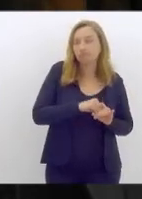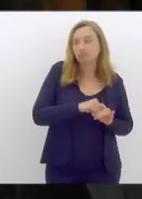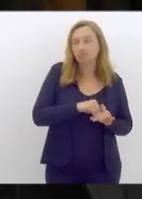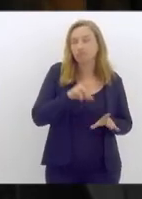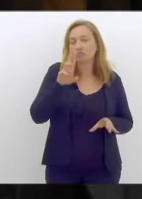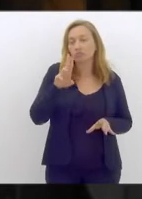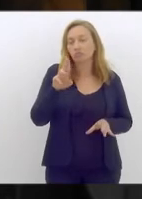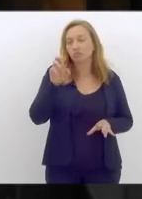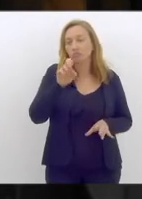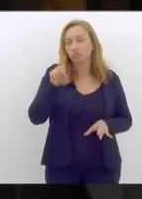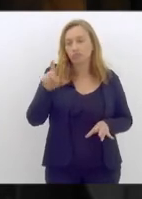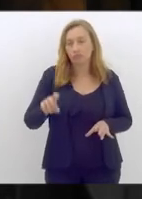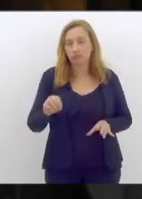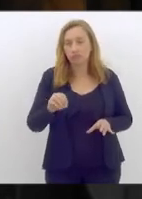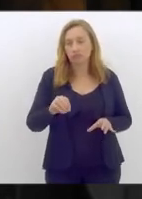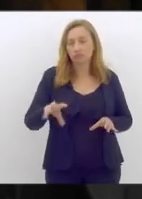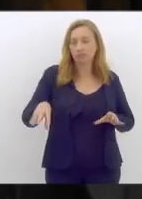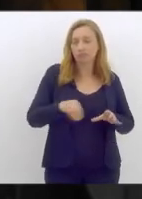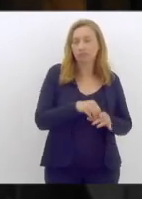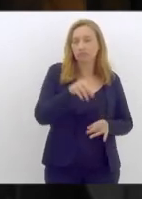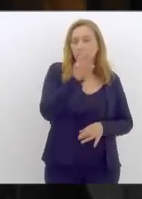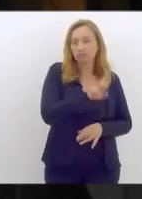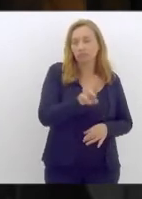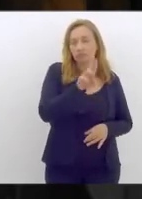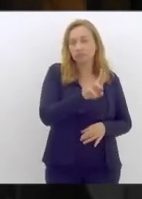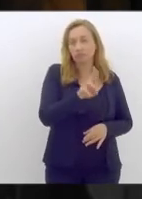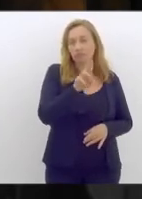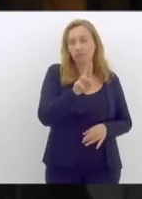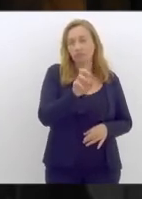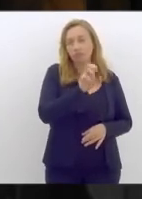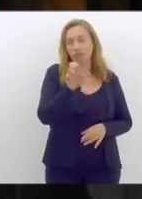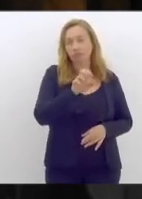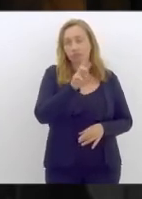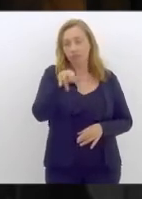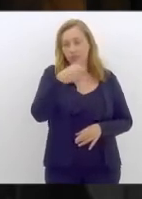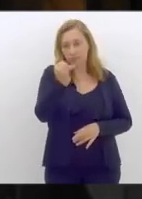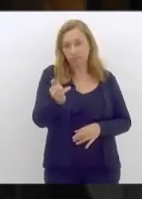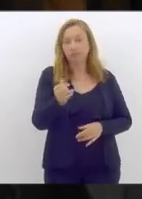uezo a UERJ naquela oportunidade